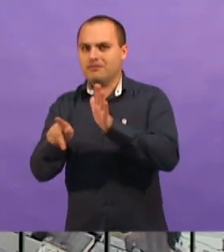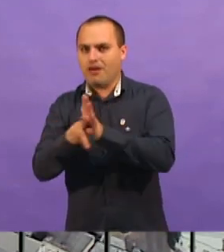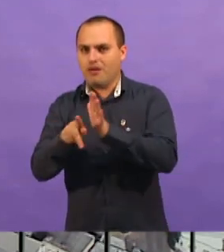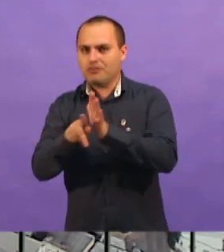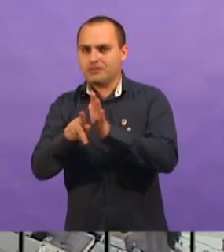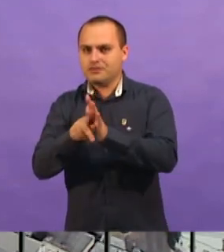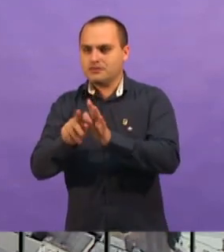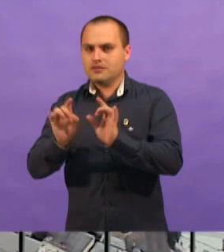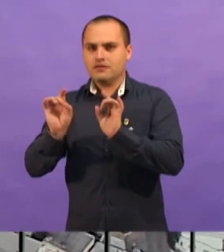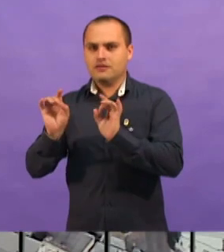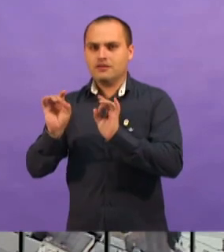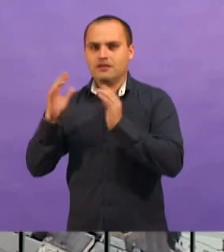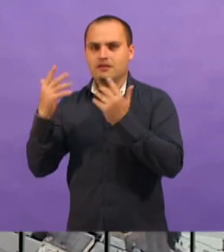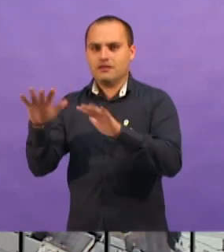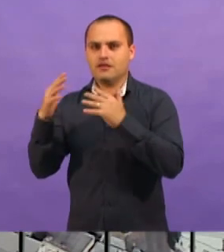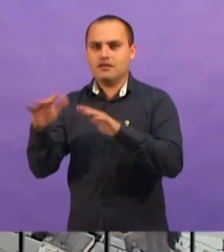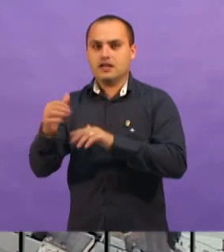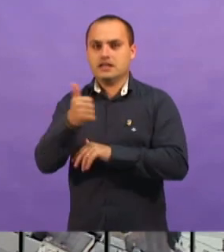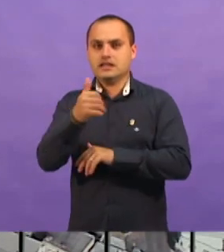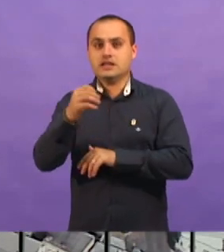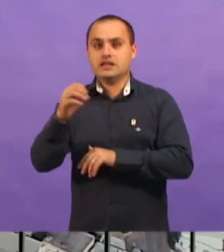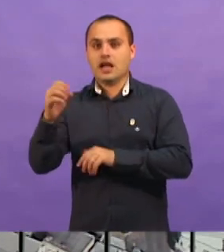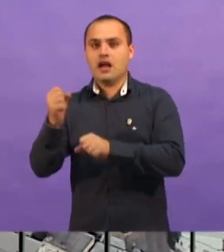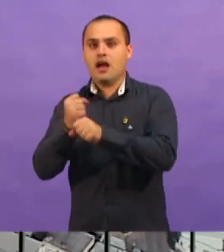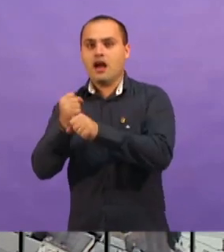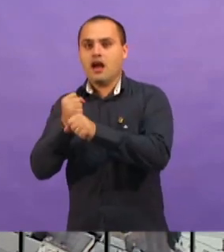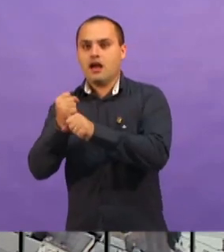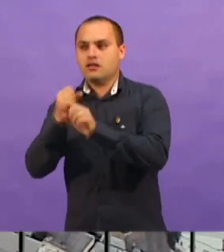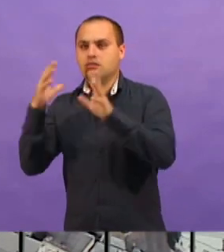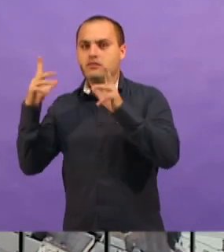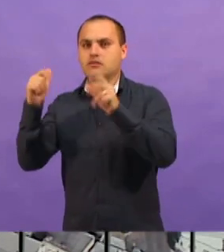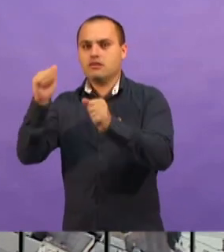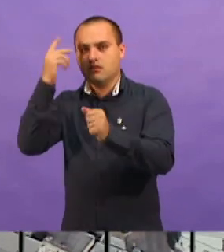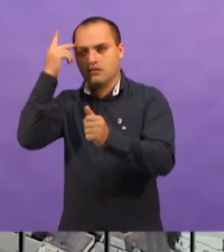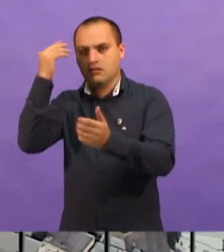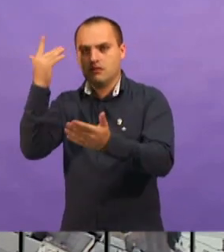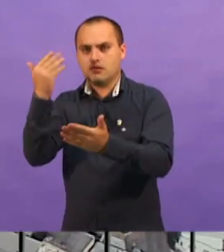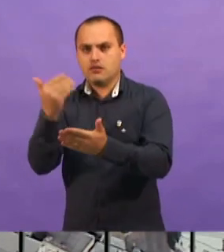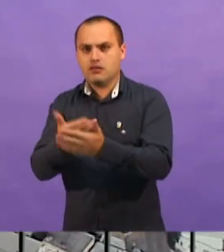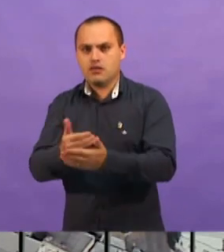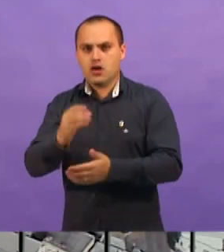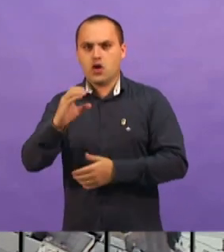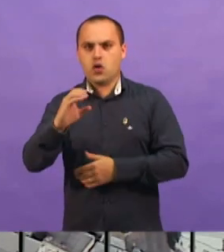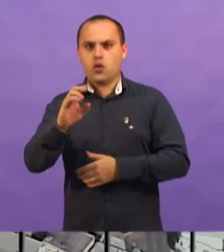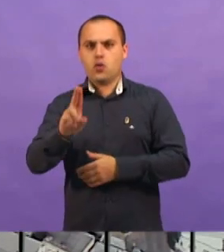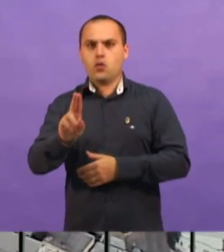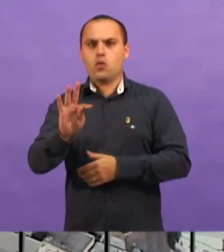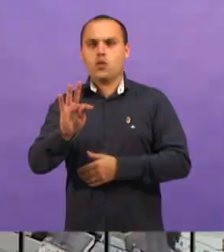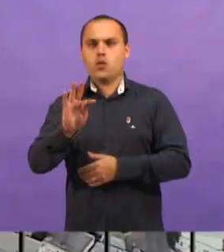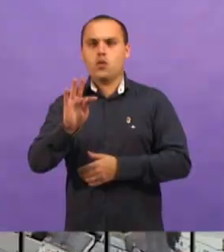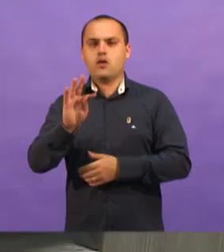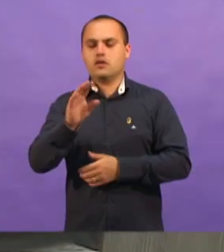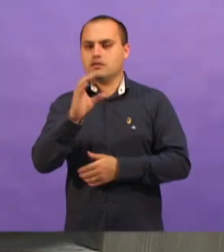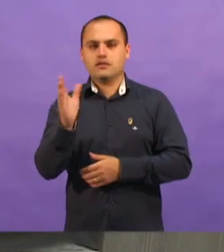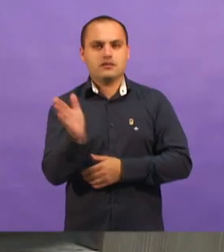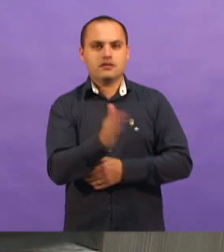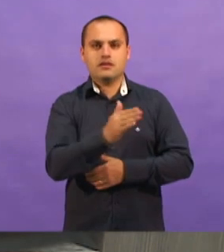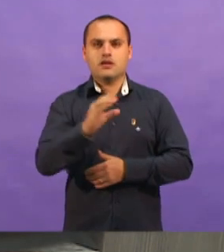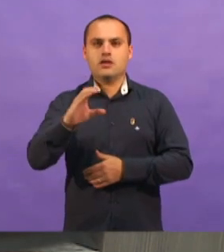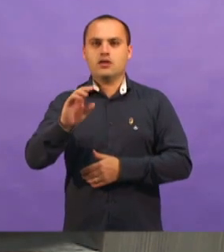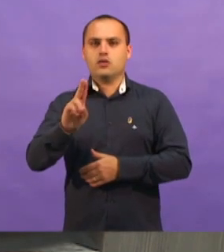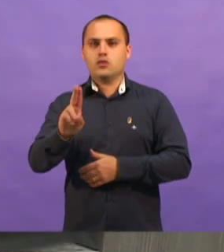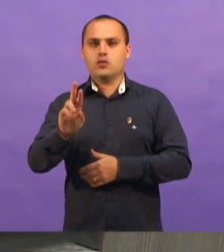da instalação do Curato em Itajaí. A intenção era... Curato, claro, que é a igreja Imaculada